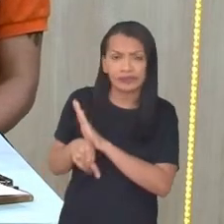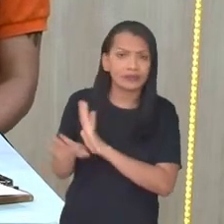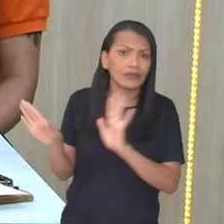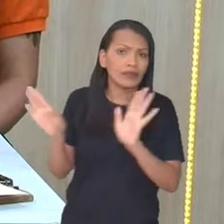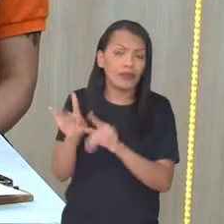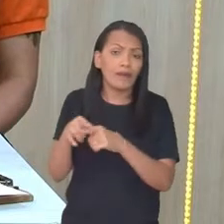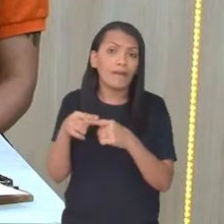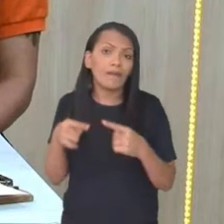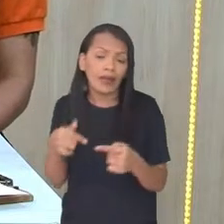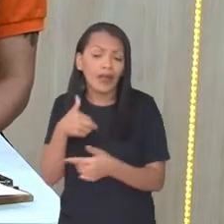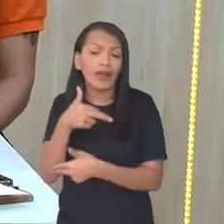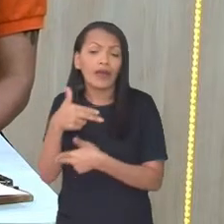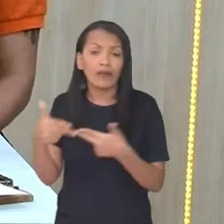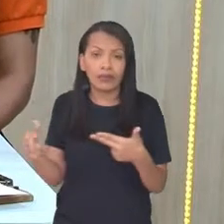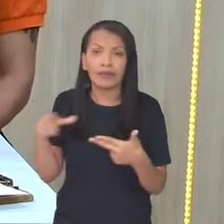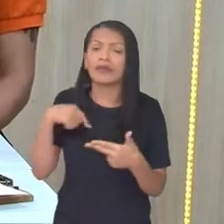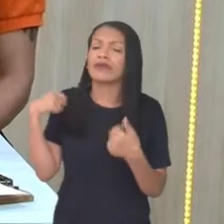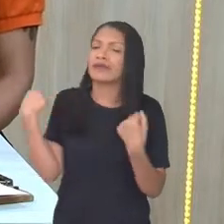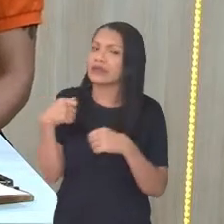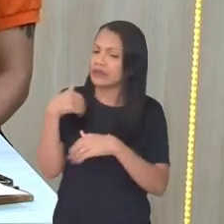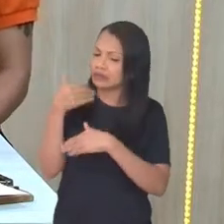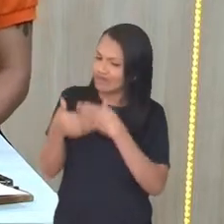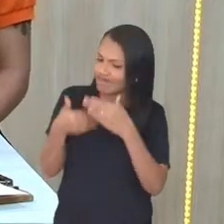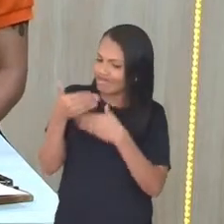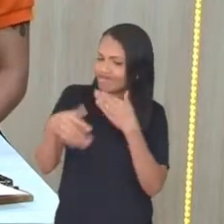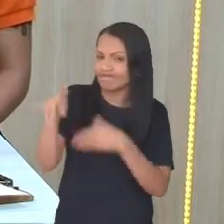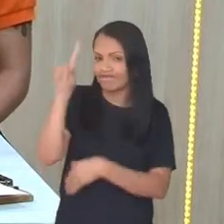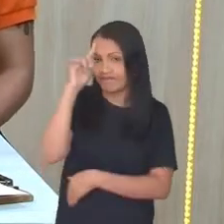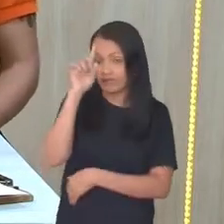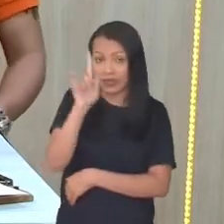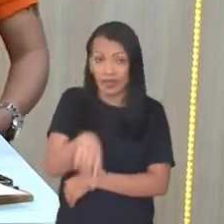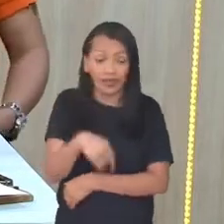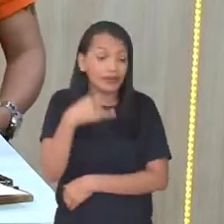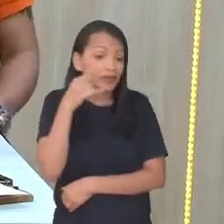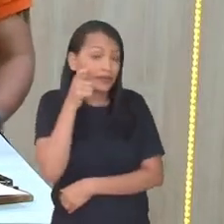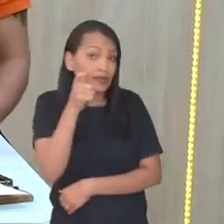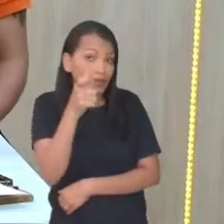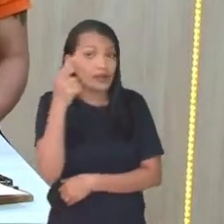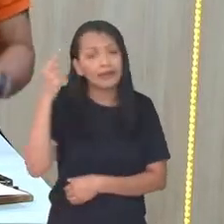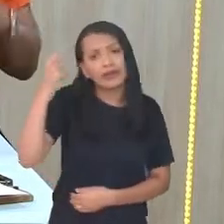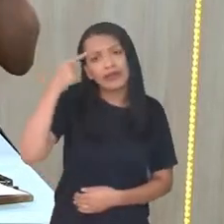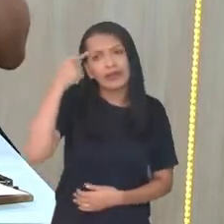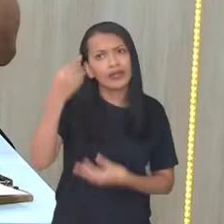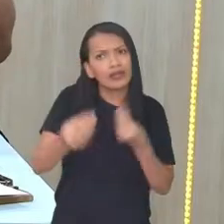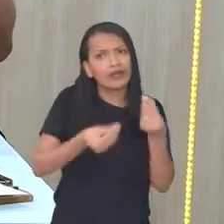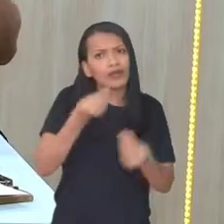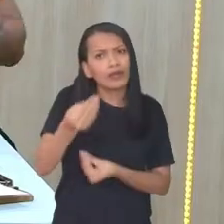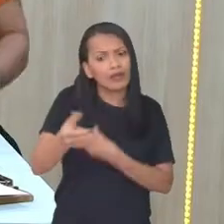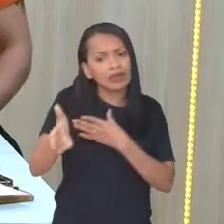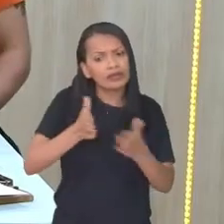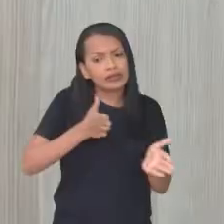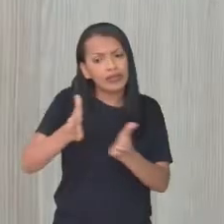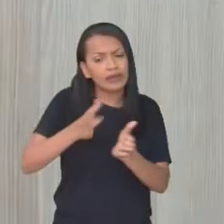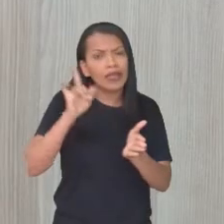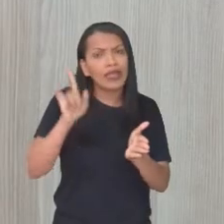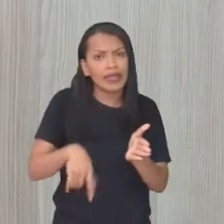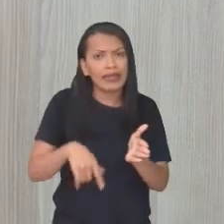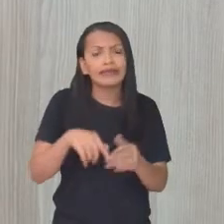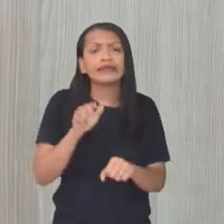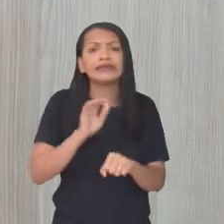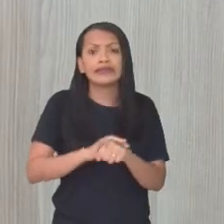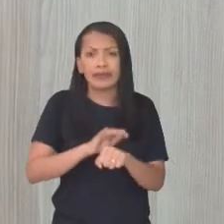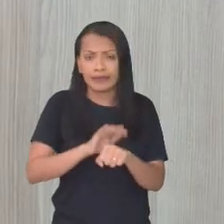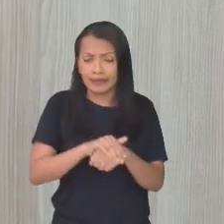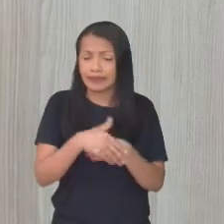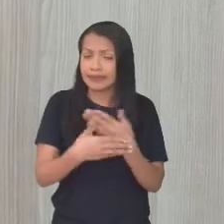é uma coisa que tem que ser diária, né? Justamente. como acessibilidade é muito sobre